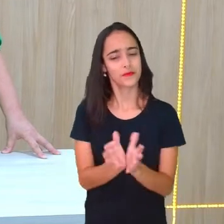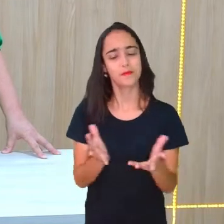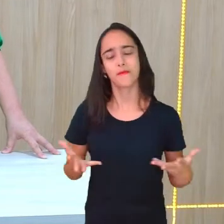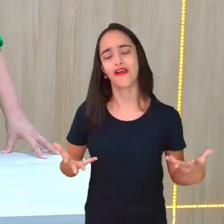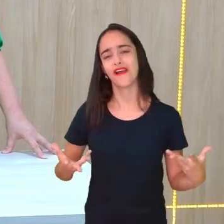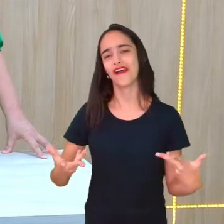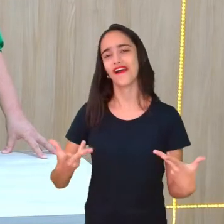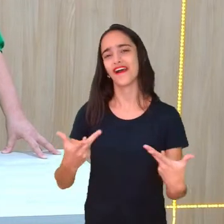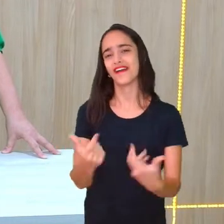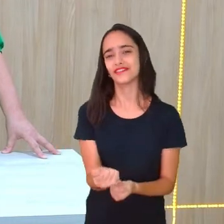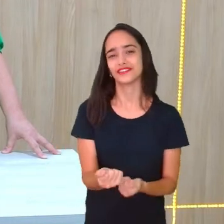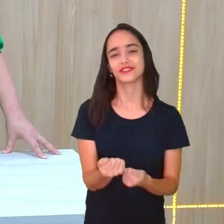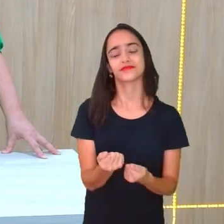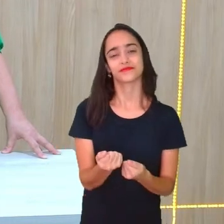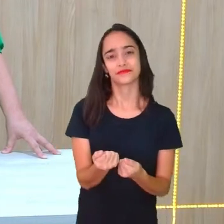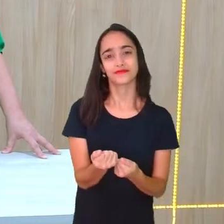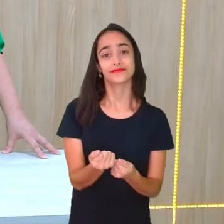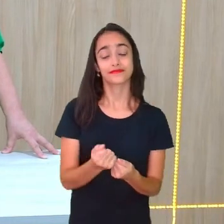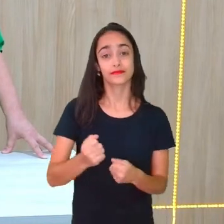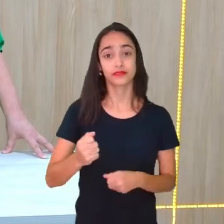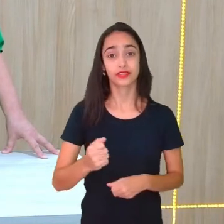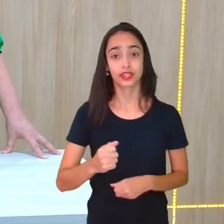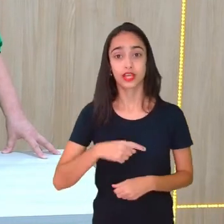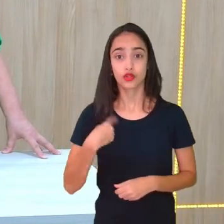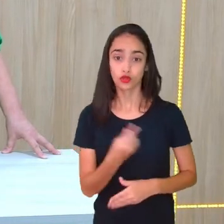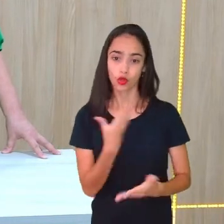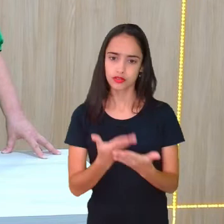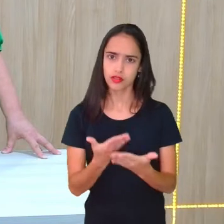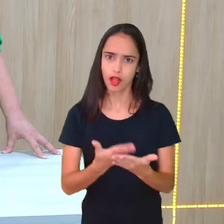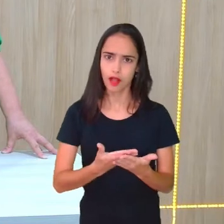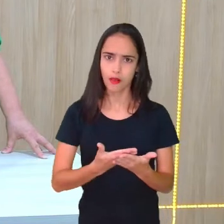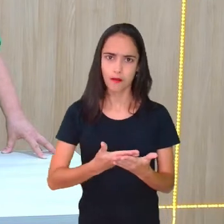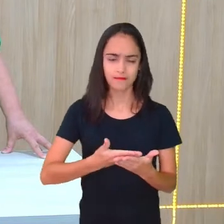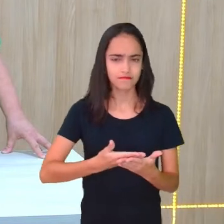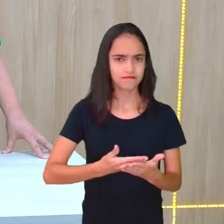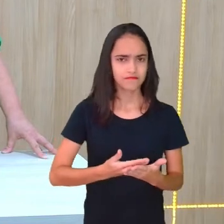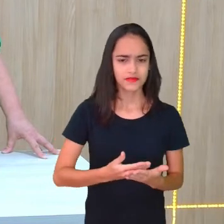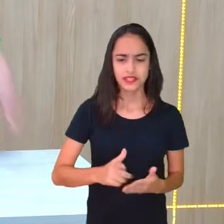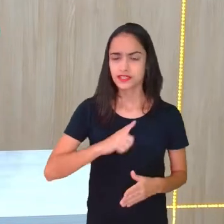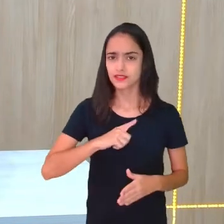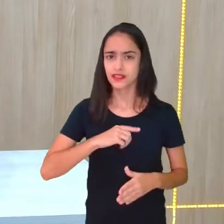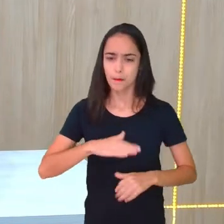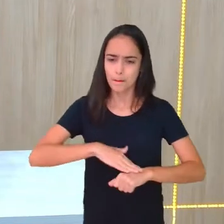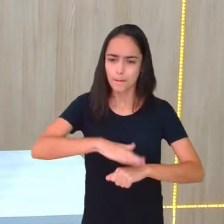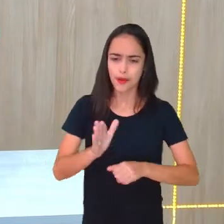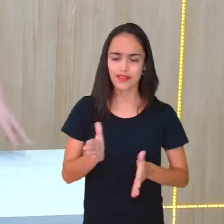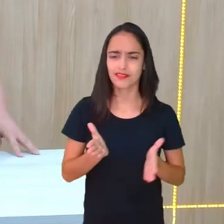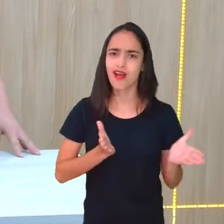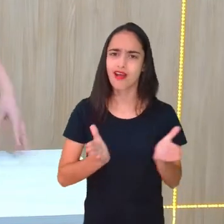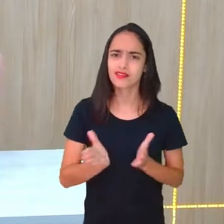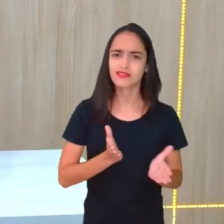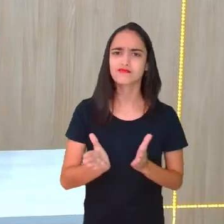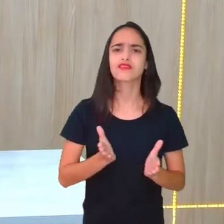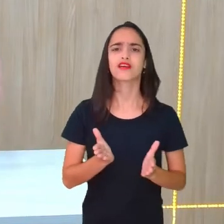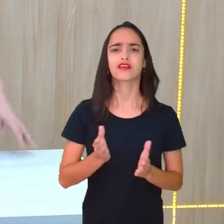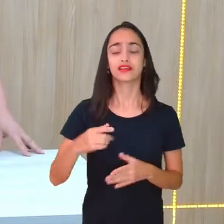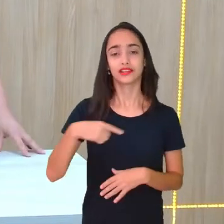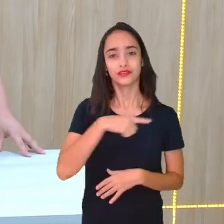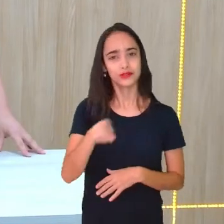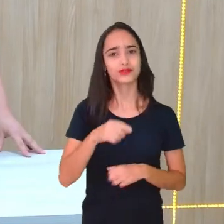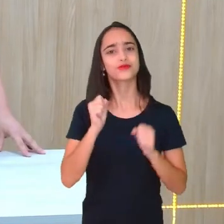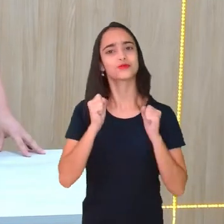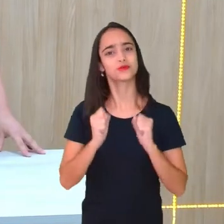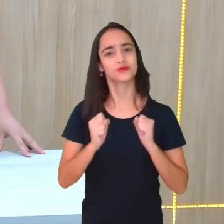maravilhosa permite uma acessibilidade muito maior e você tem como